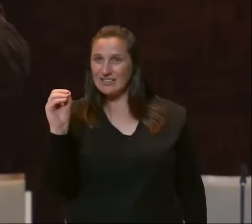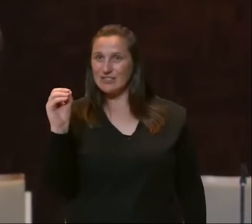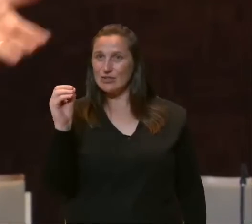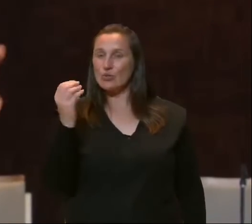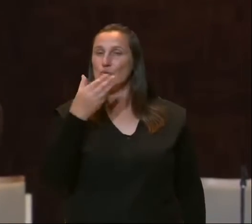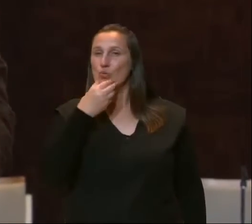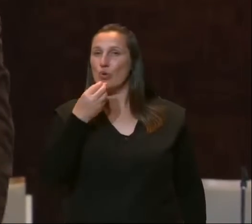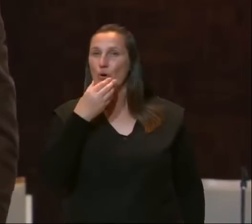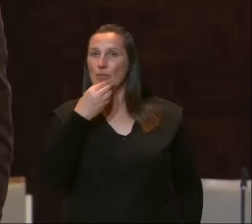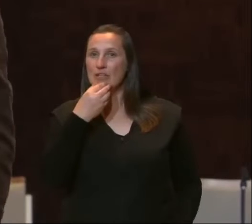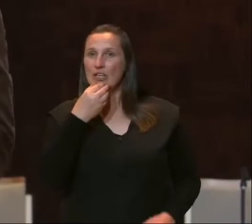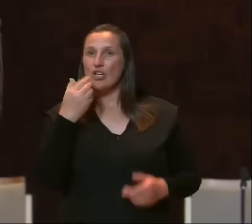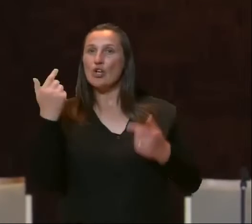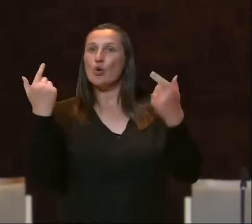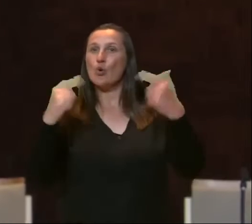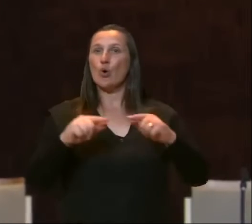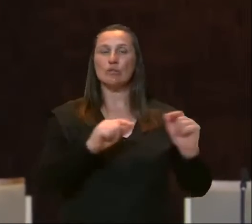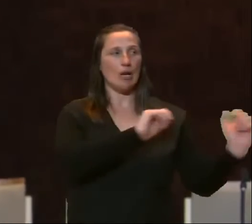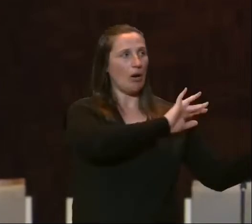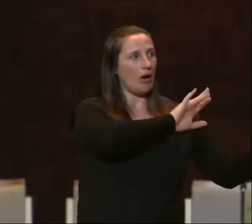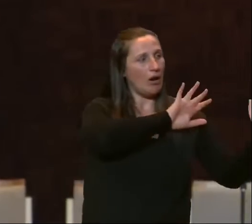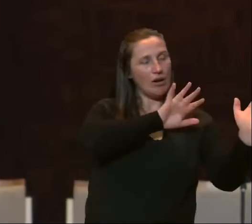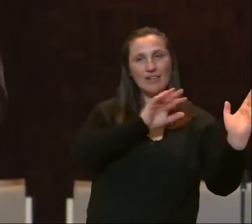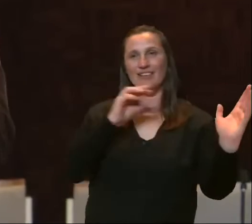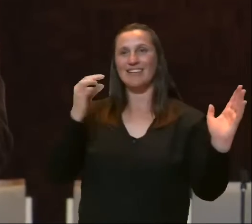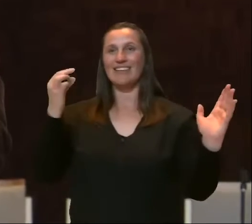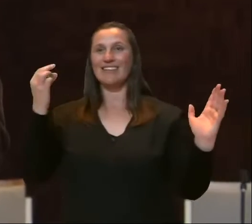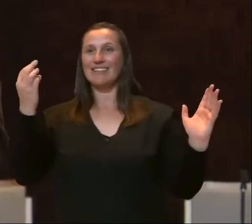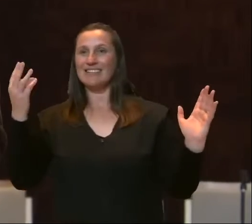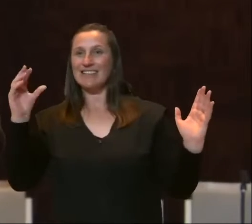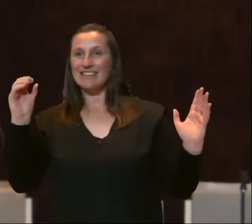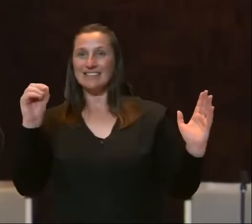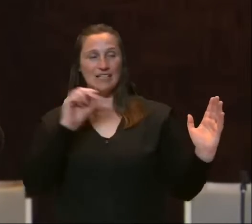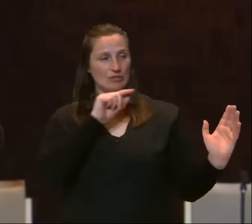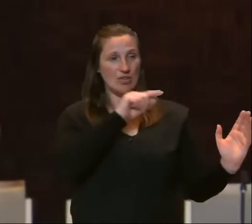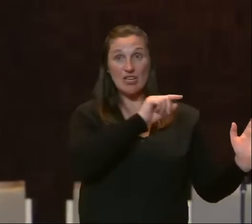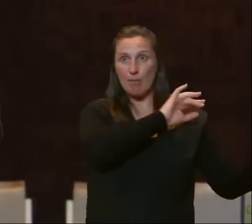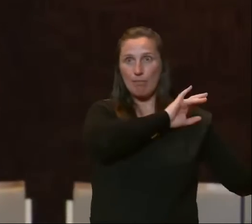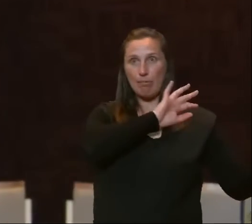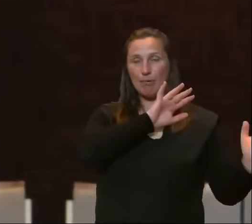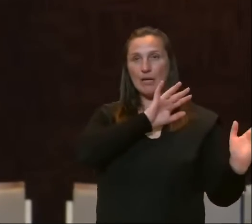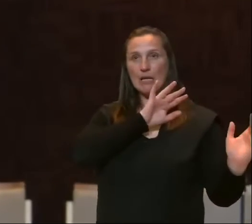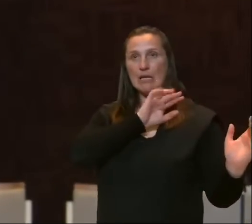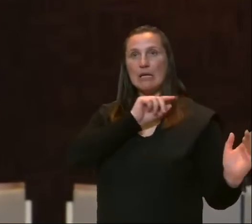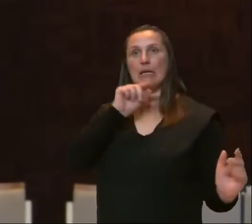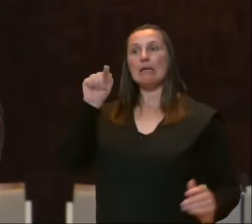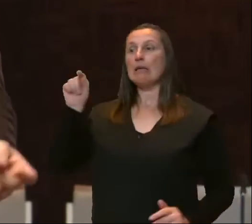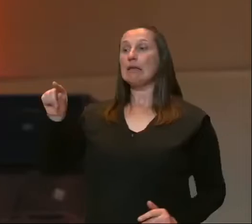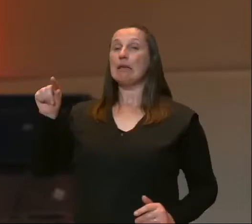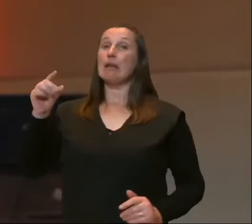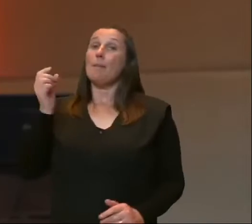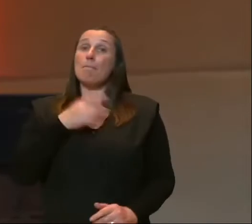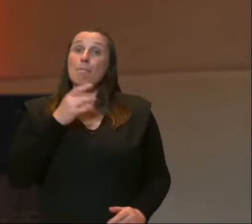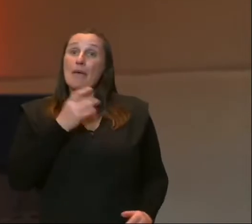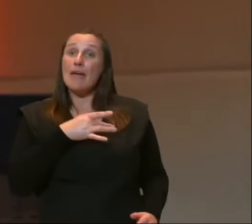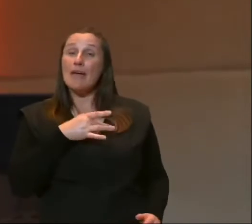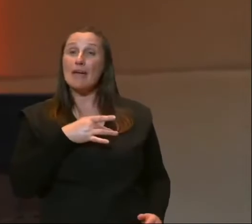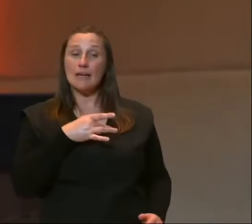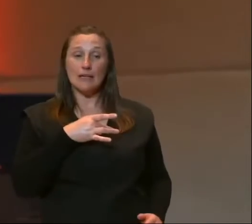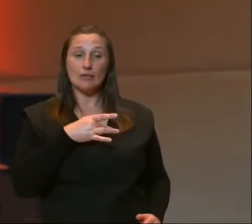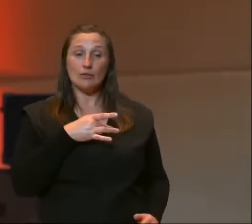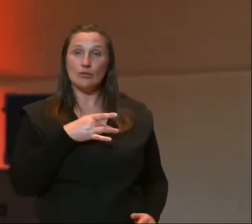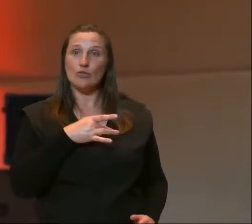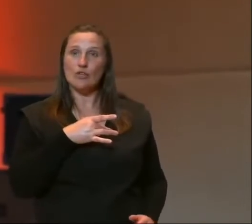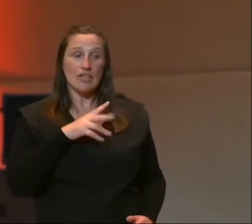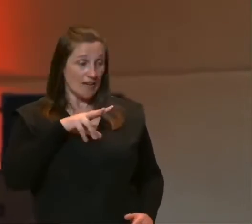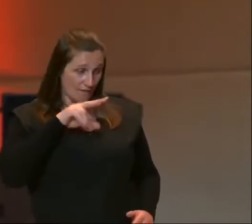300 homens contra uma multidão, e ele está com medo. Ele pede, Deus confirma, e aí Deus fala, desce no